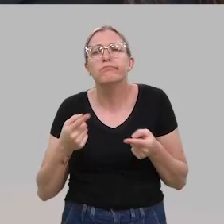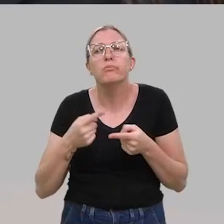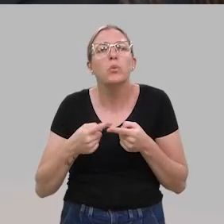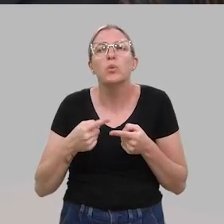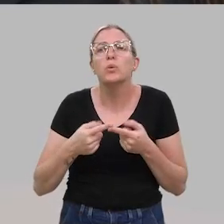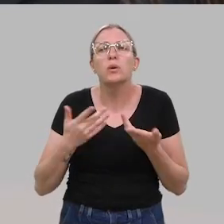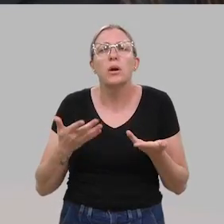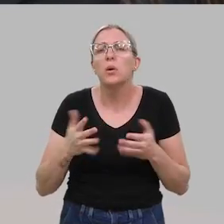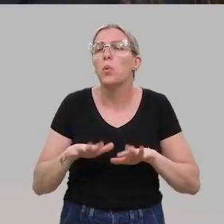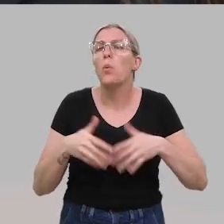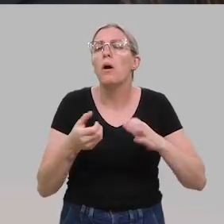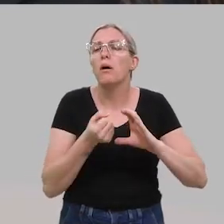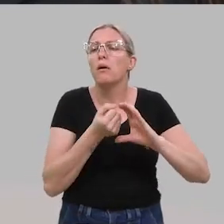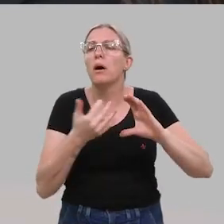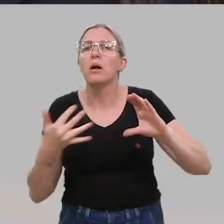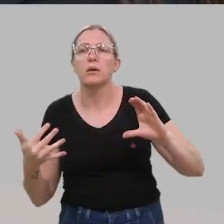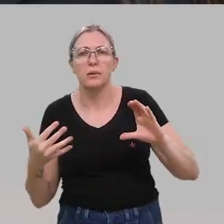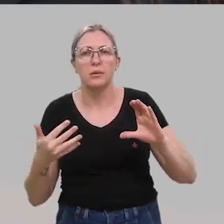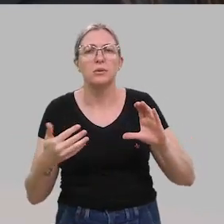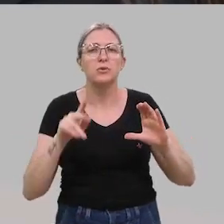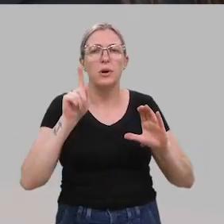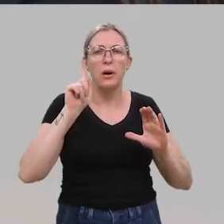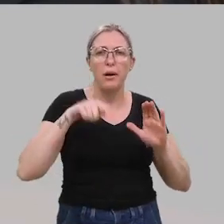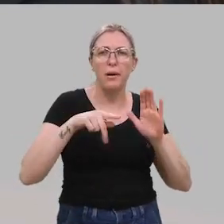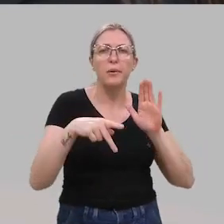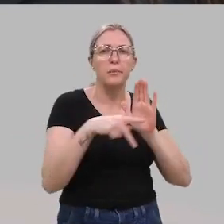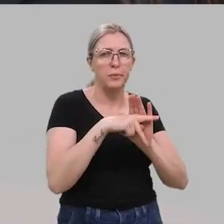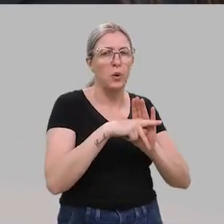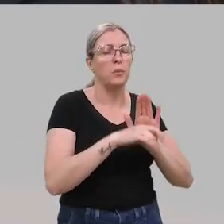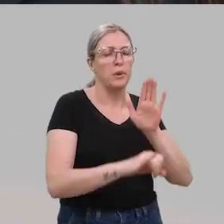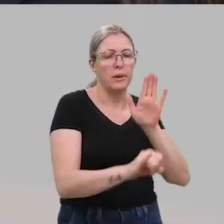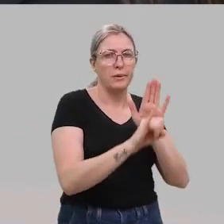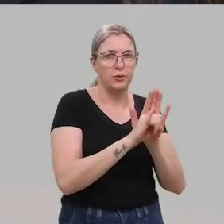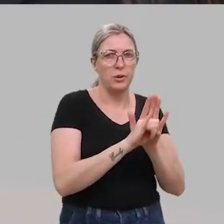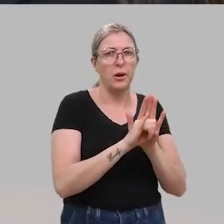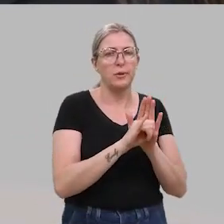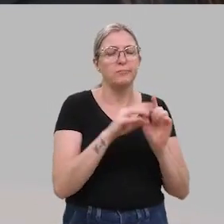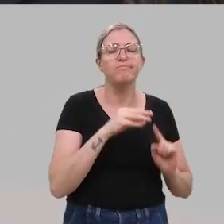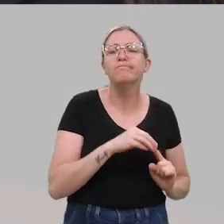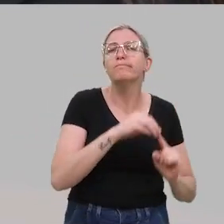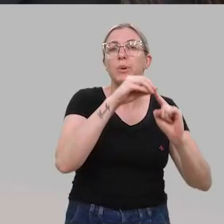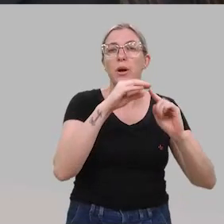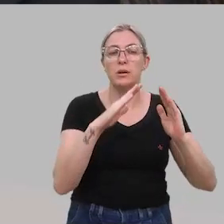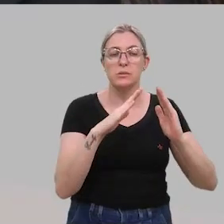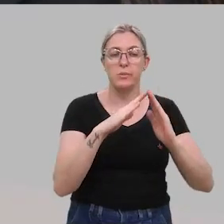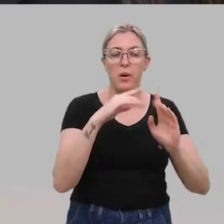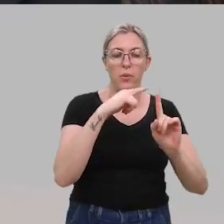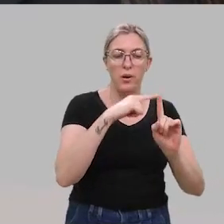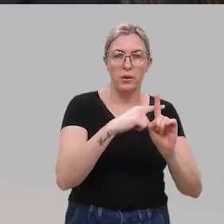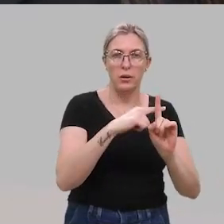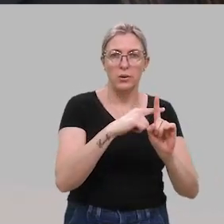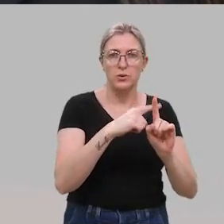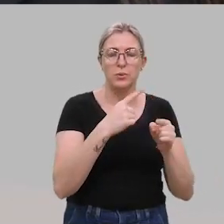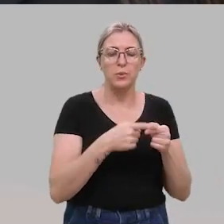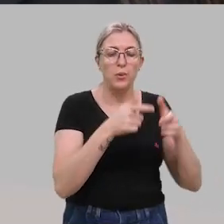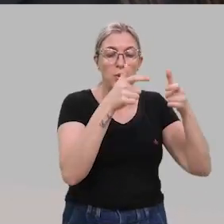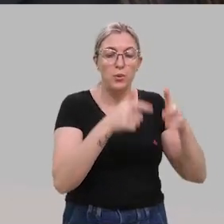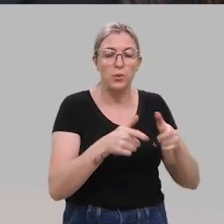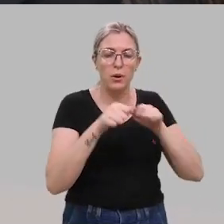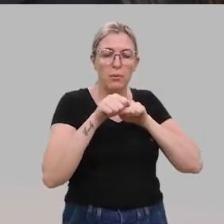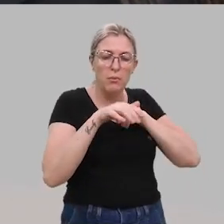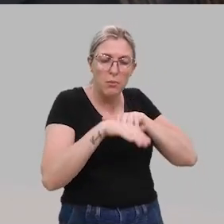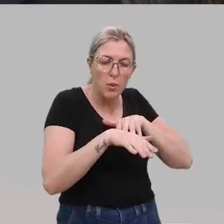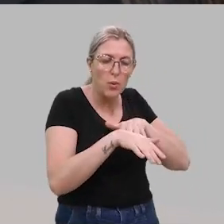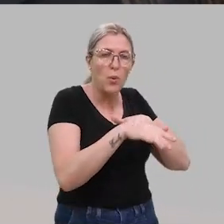importância desse lugar. E o que caracteriza todo esse lugar hoje? Hoje, a identidade deste lugar é